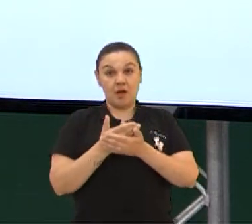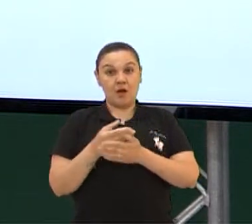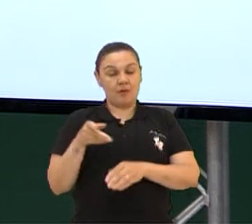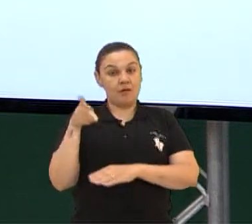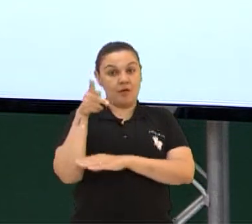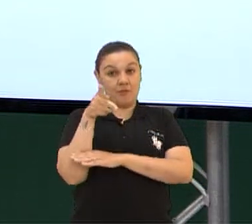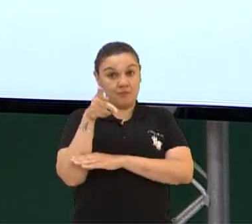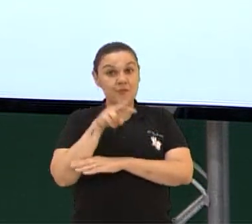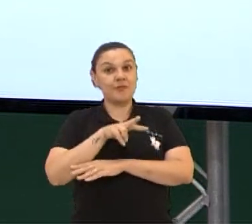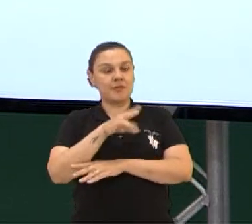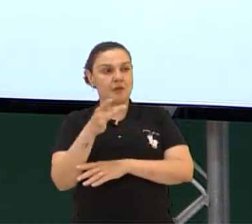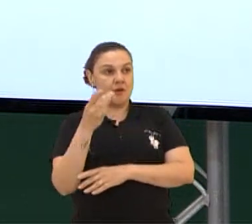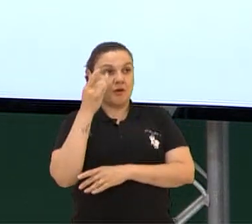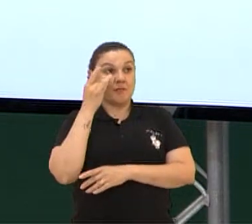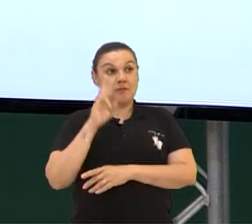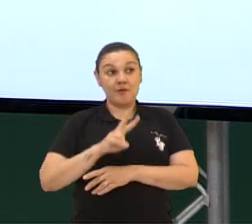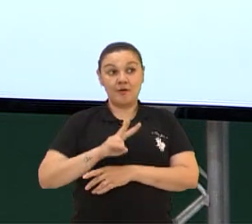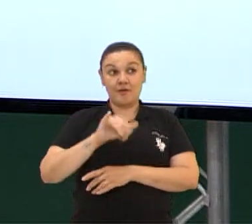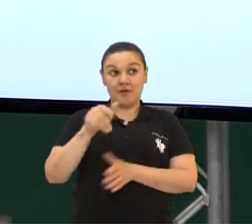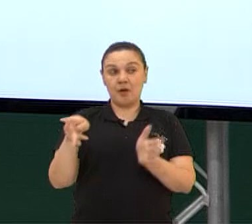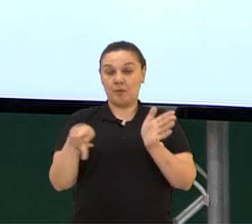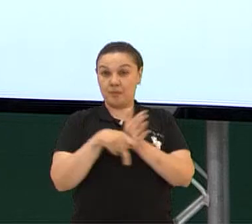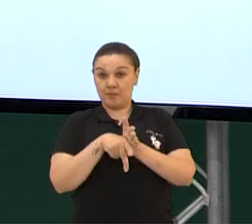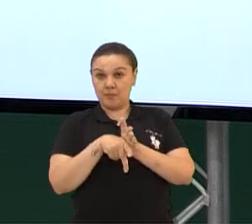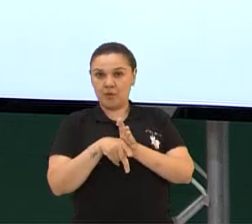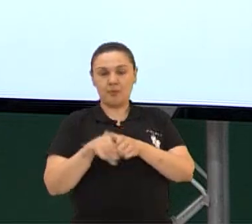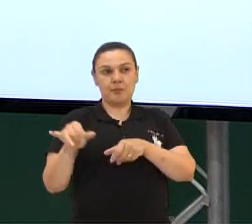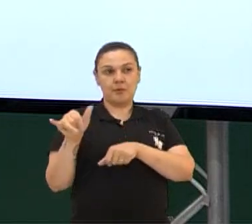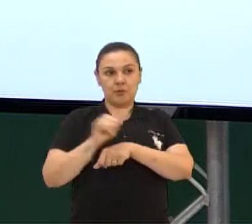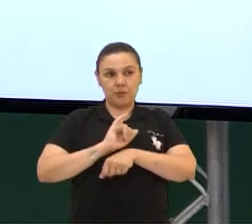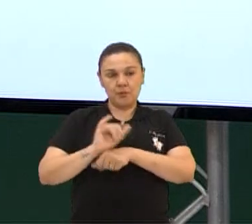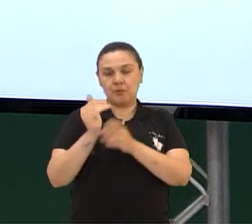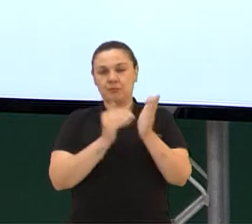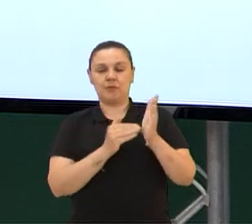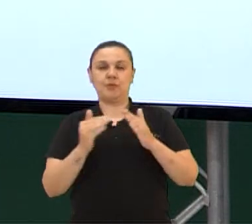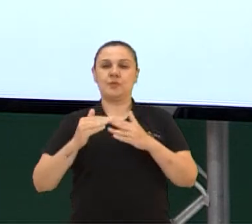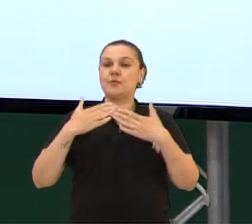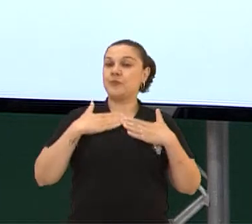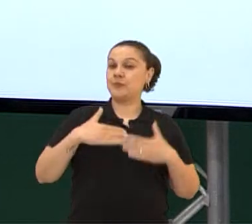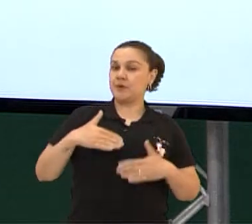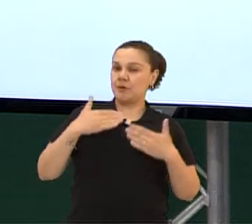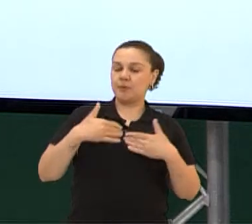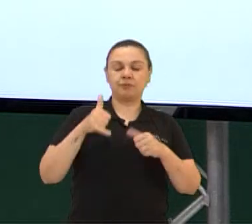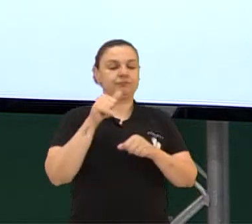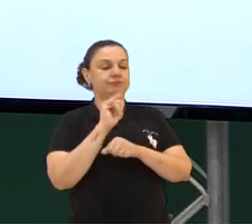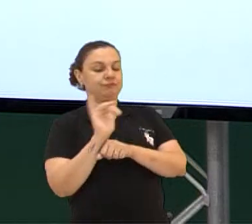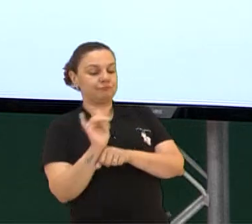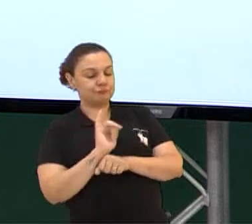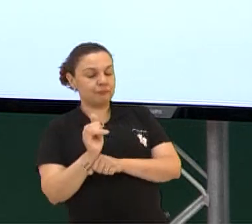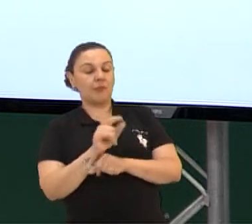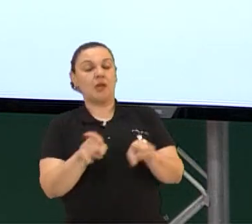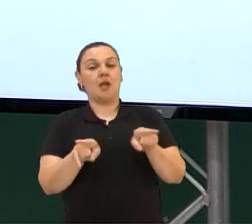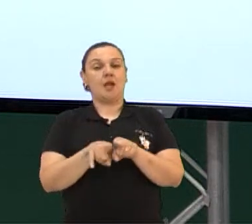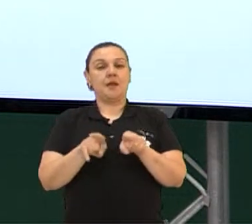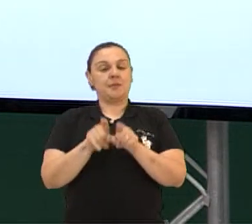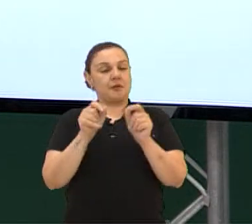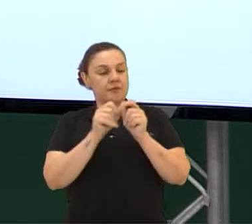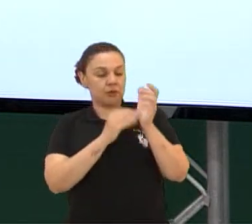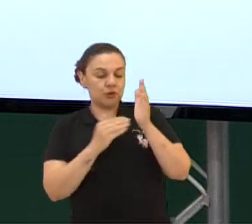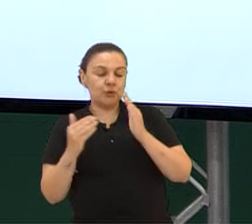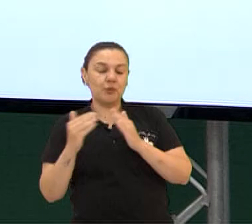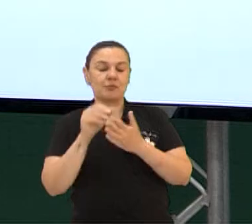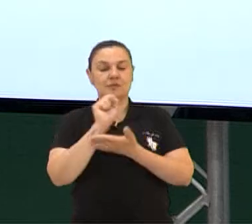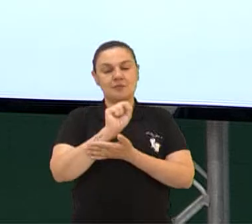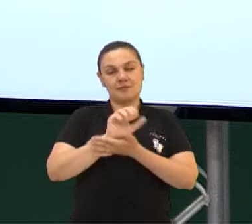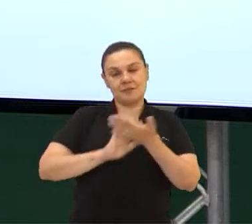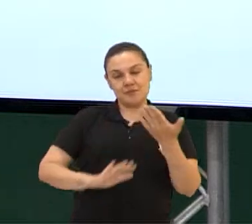acontecendo agora, vai estar lá no YouTube, onde você vai poder assistir essa aula tranquilamente pelo canal do YouTube e também realizar todas as atividades